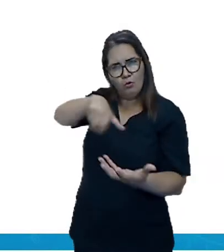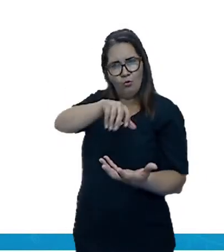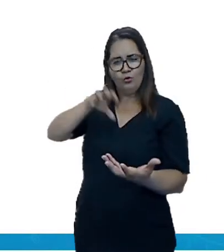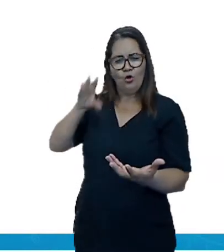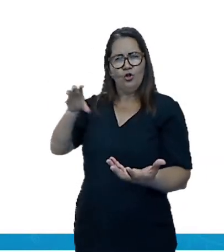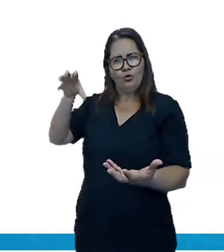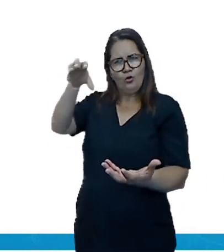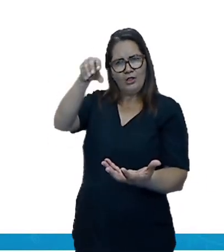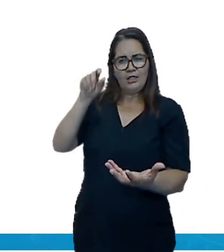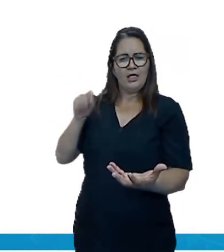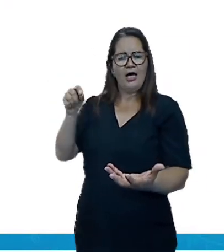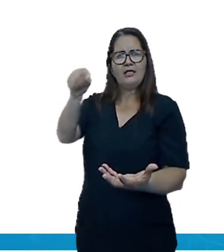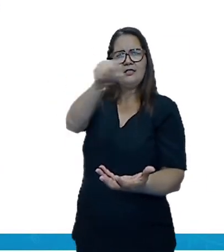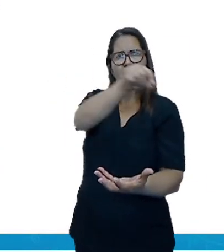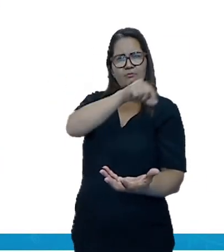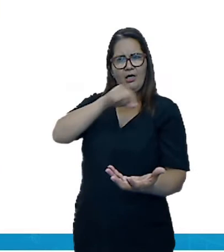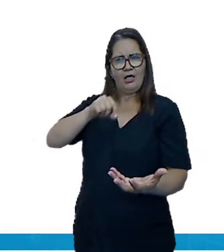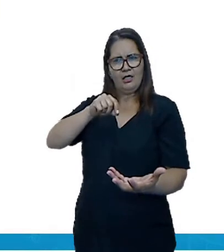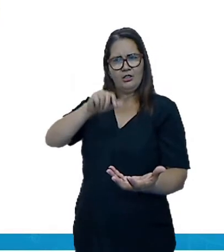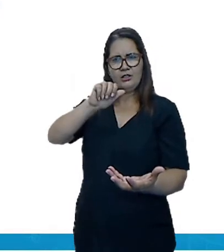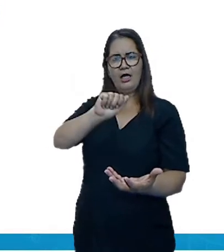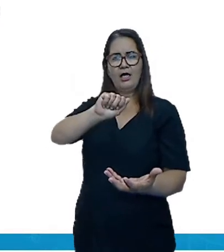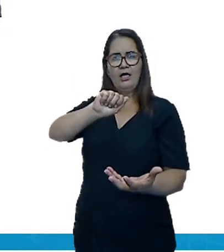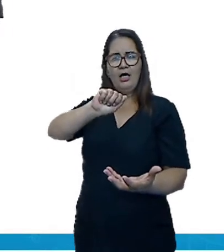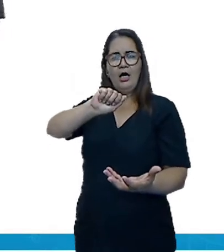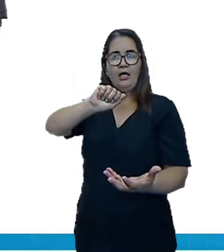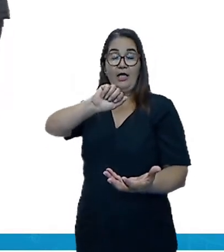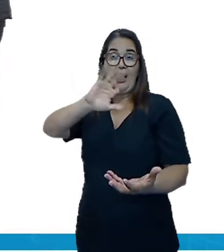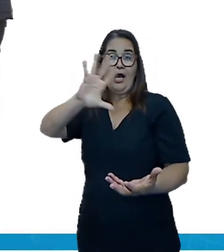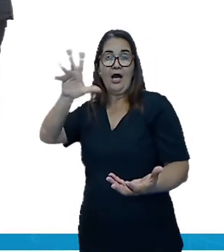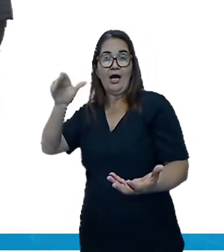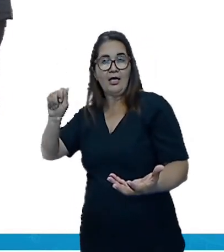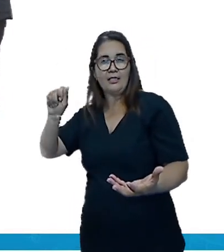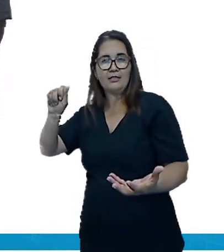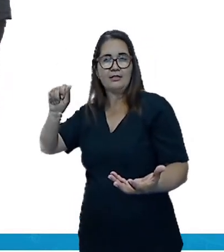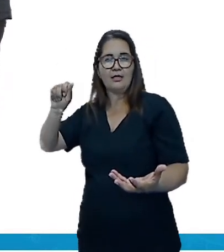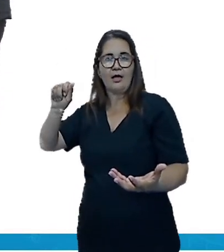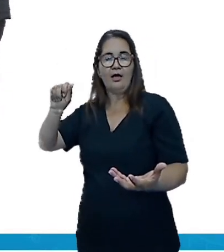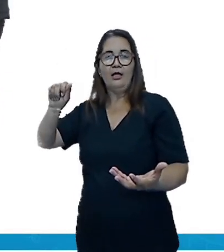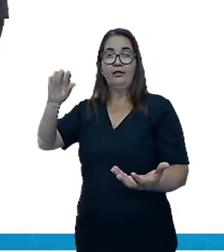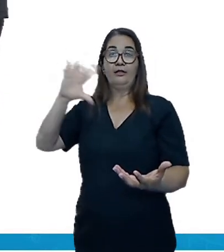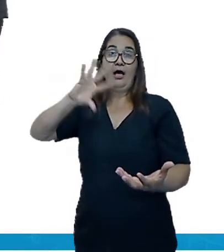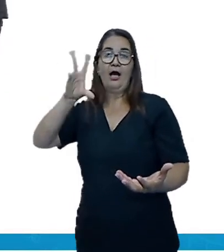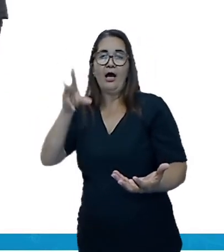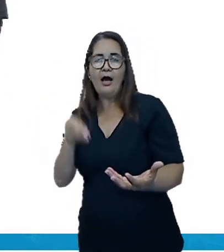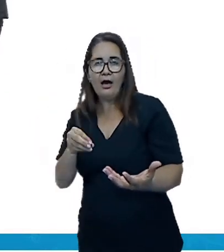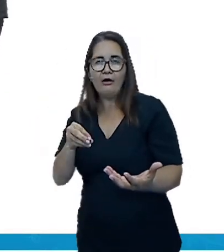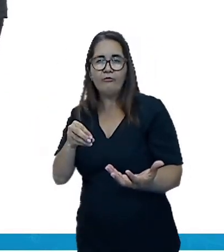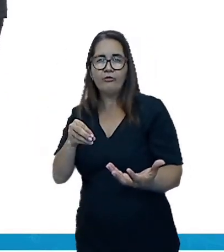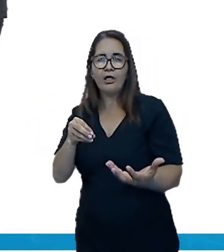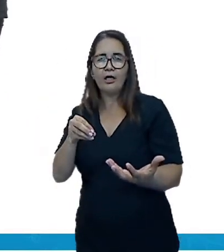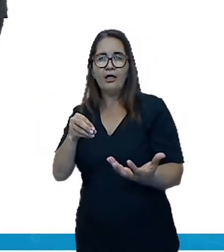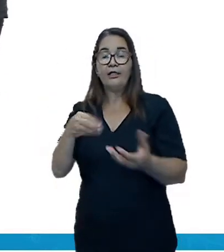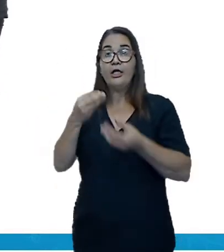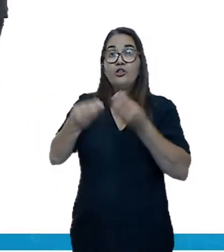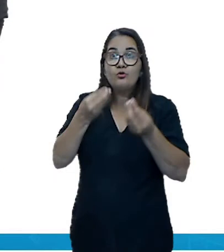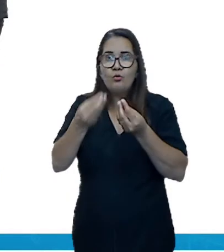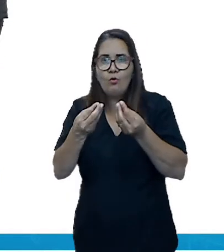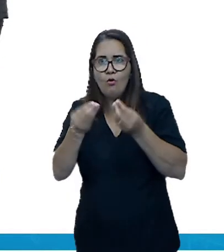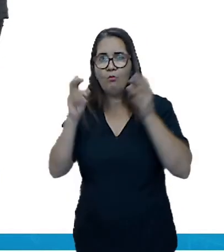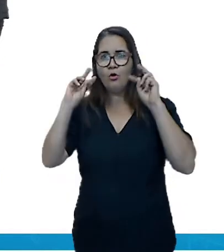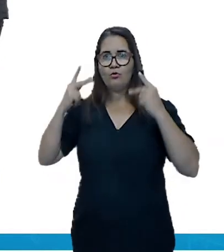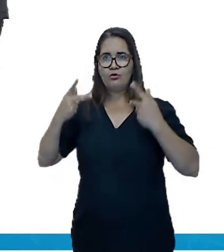da Oceania e também da África, chegando aqui no continente americano, no